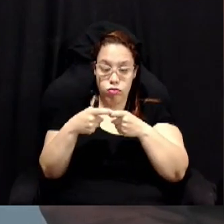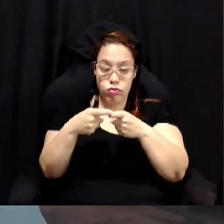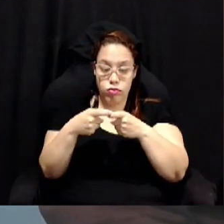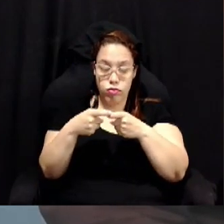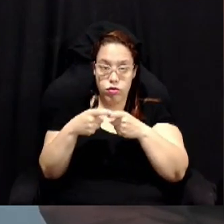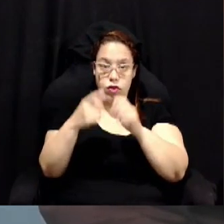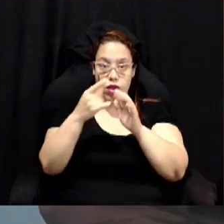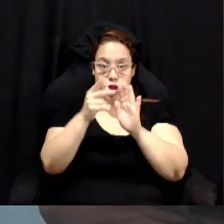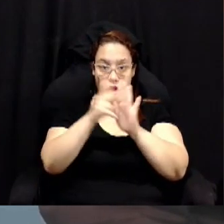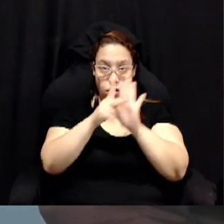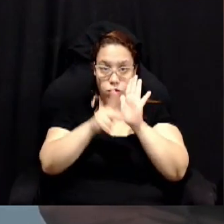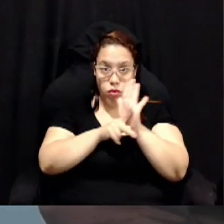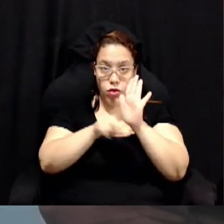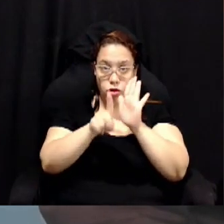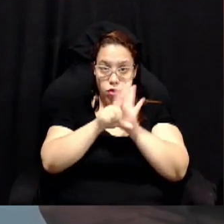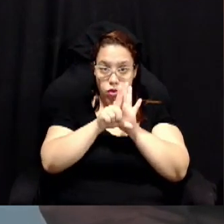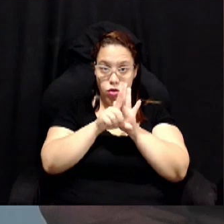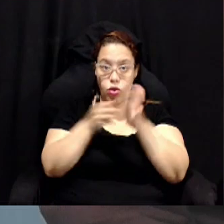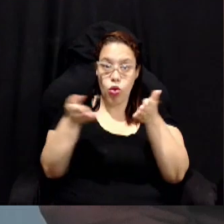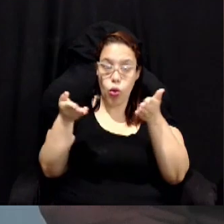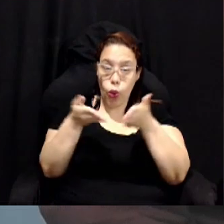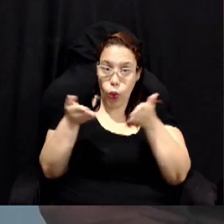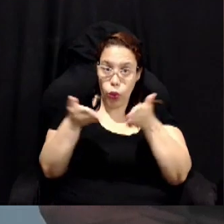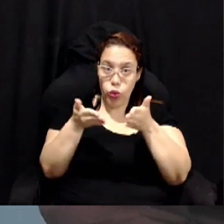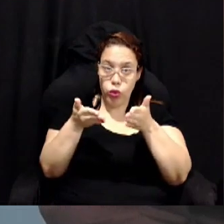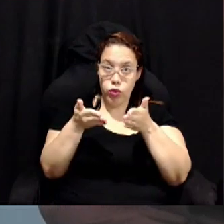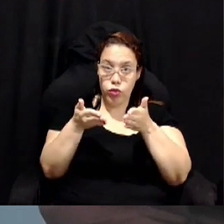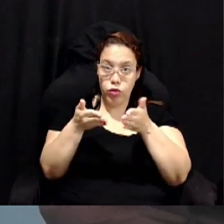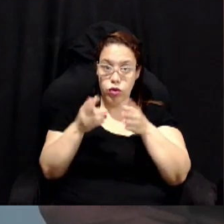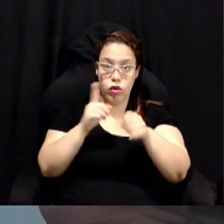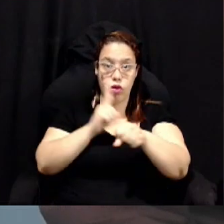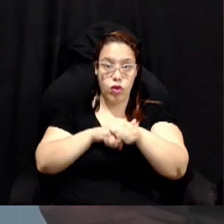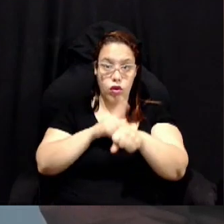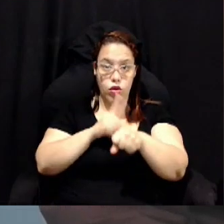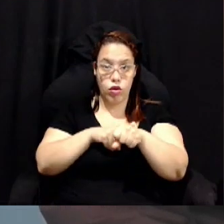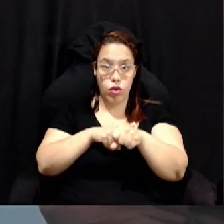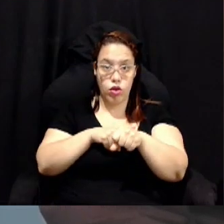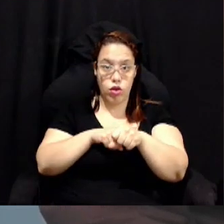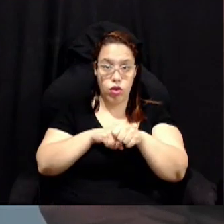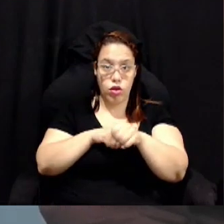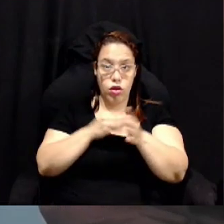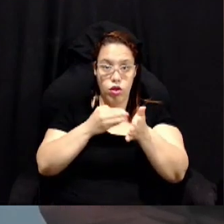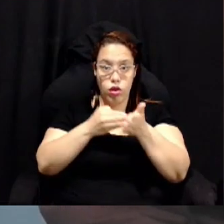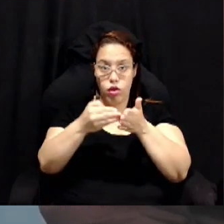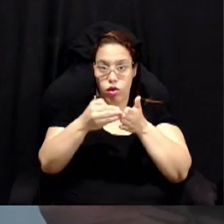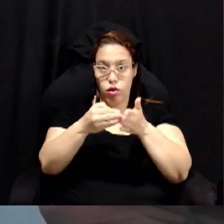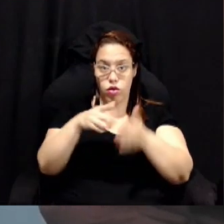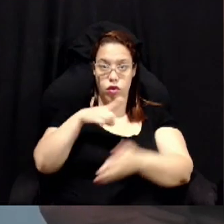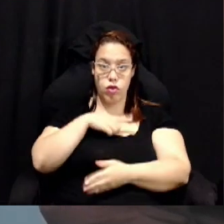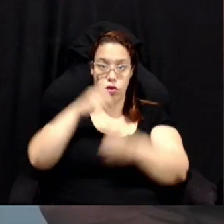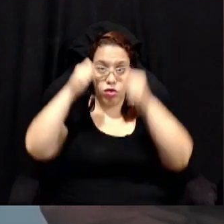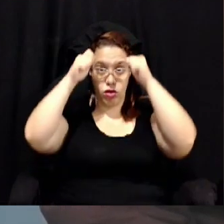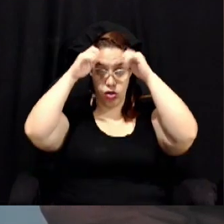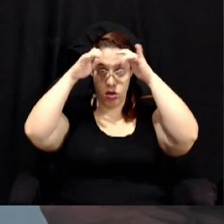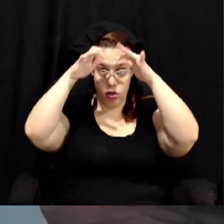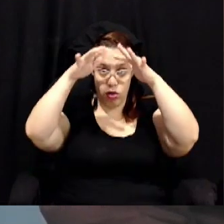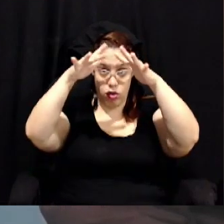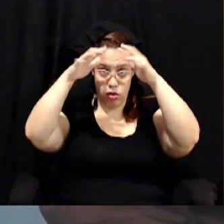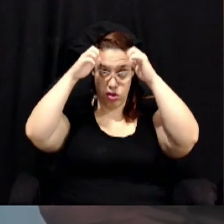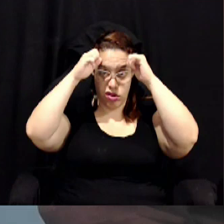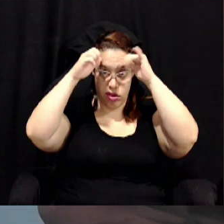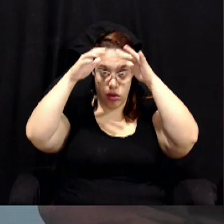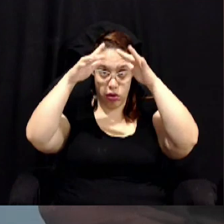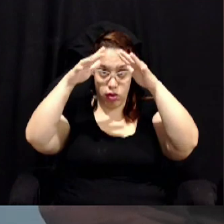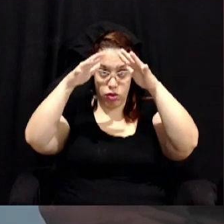de lei, hoje, o tempo é por tempo indeterminado. Se ela tem o autismo, então esse laudo ele serve por um